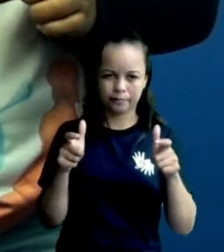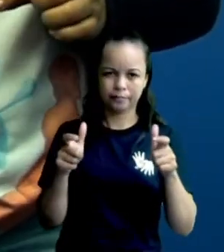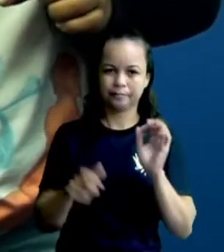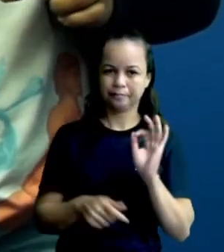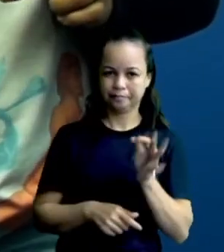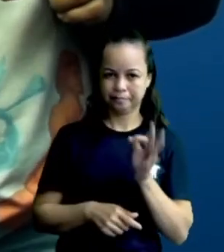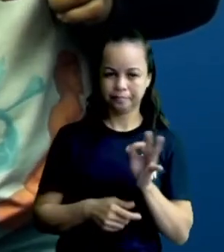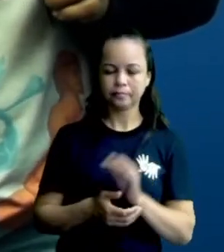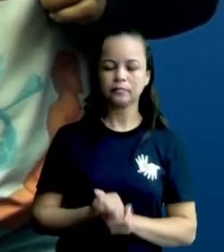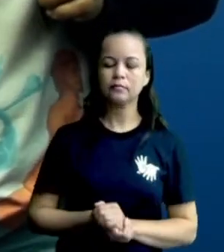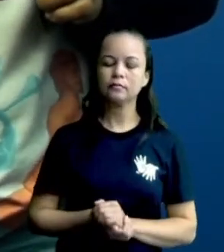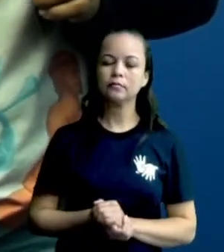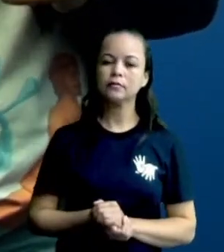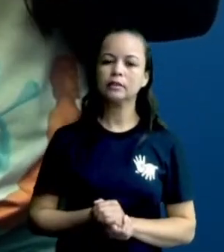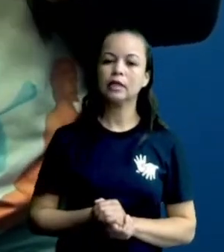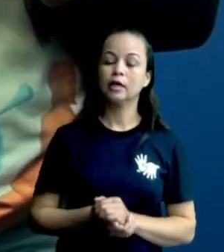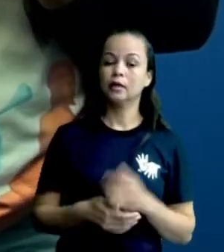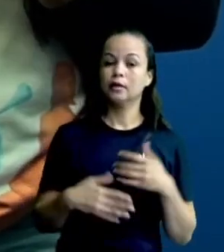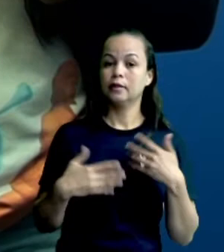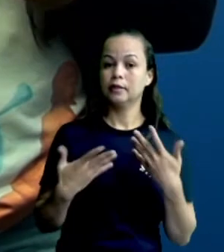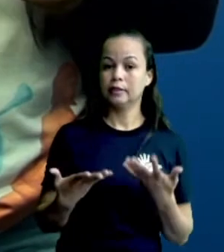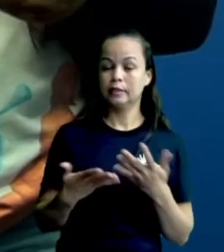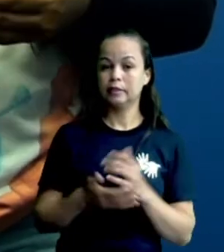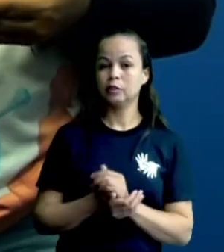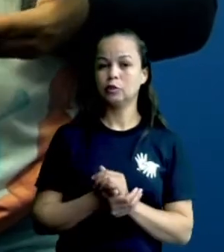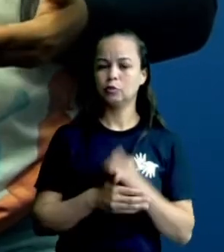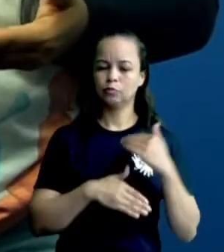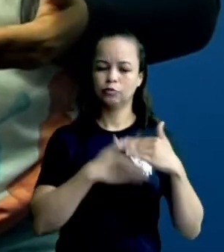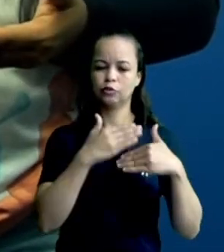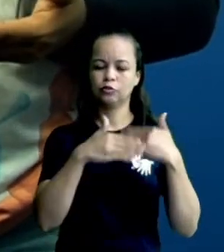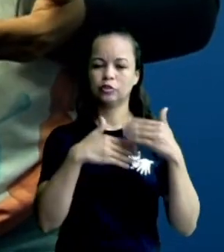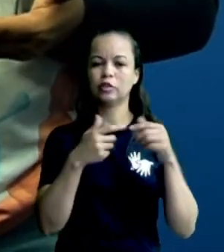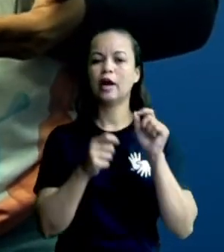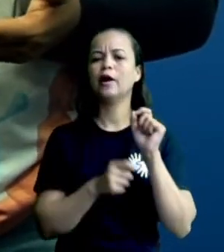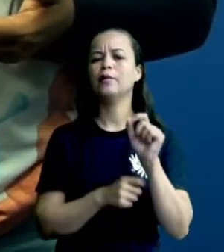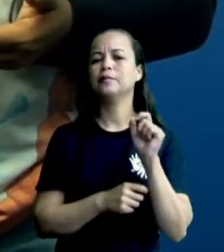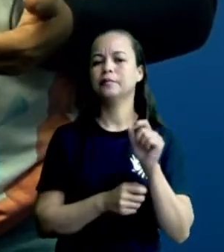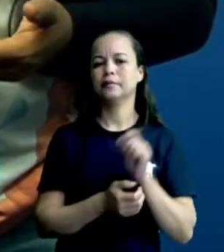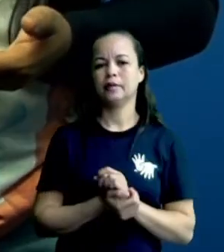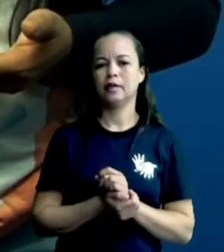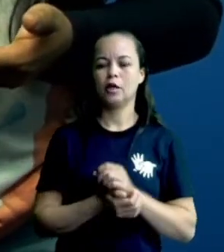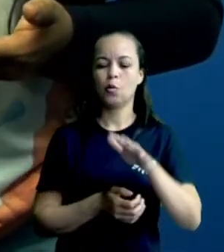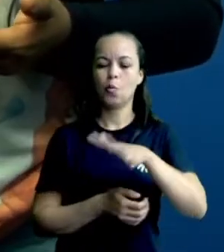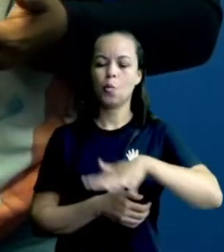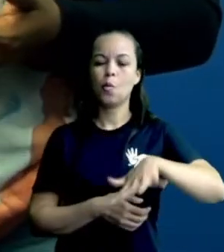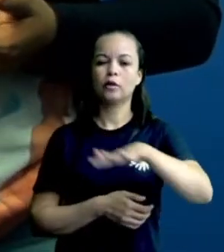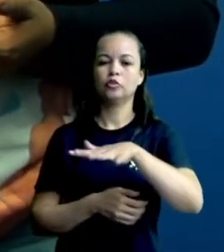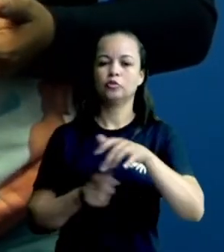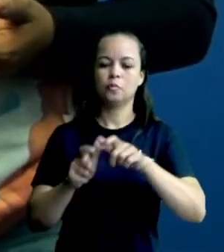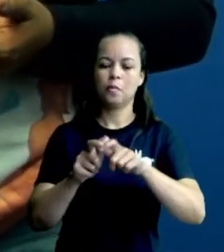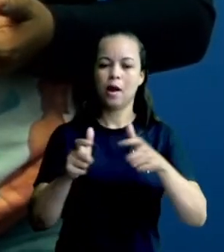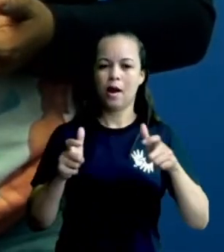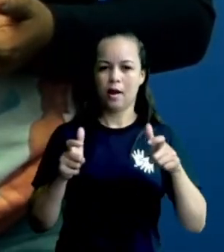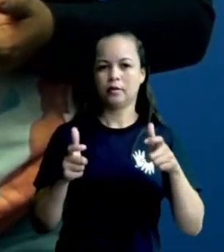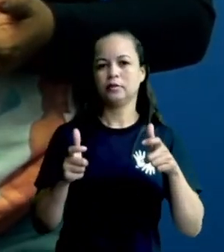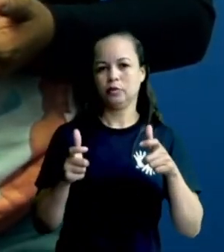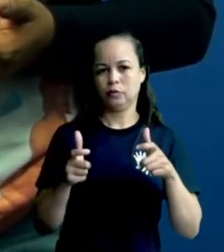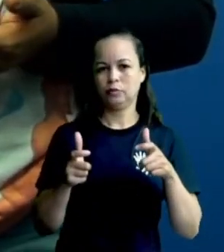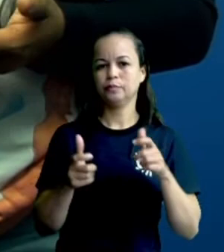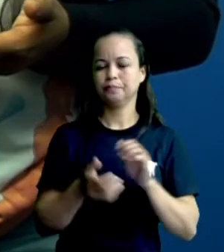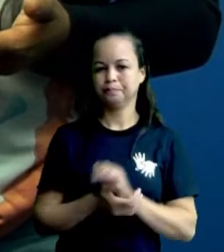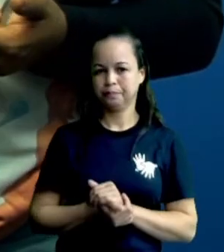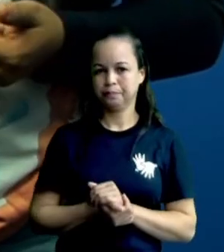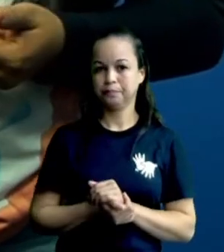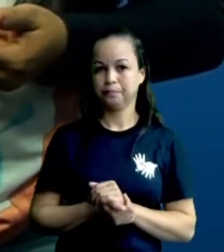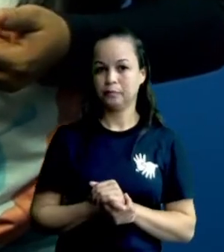certo? Isso gera o quê? O espaço diminui, tá